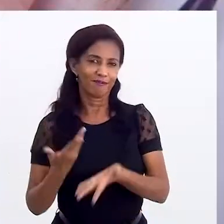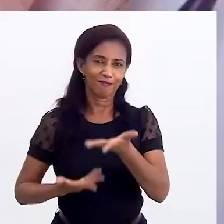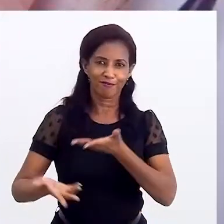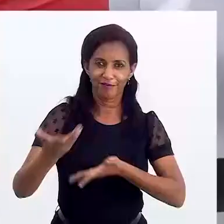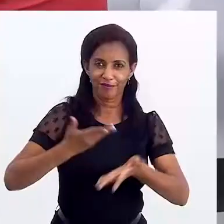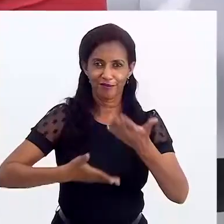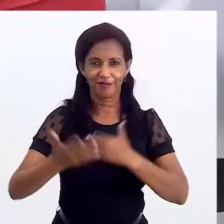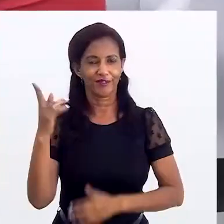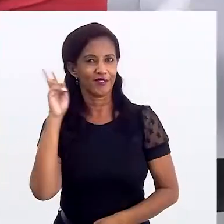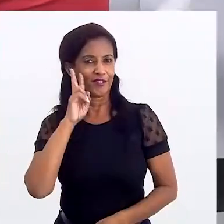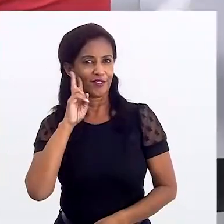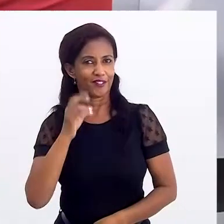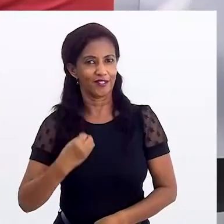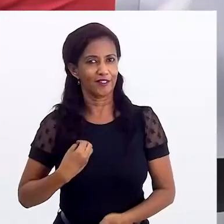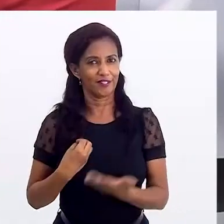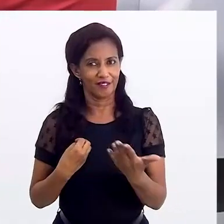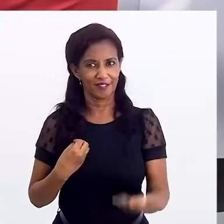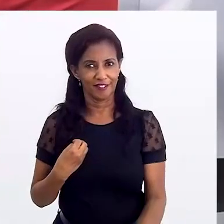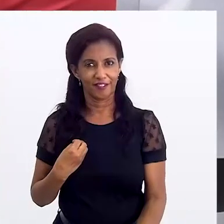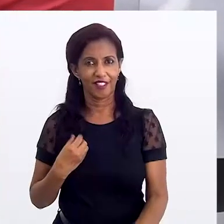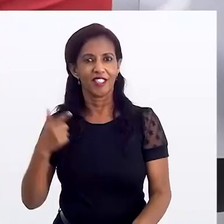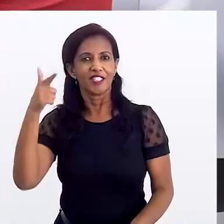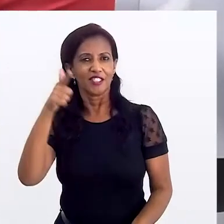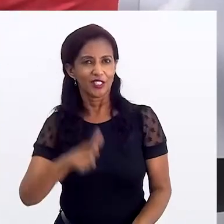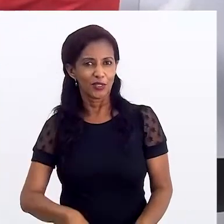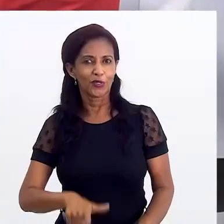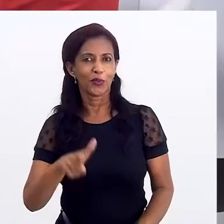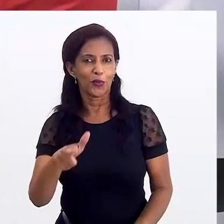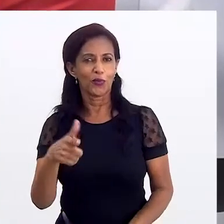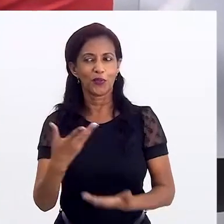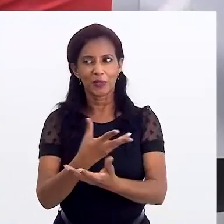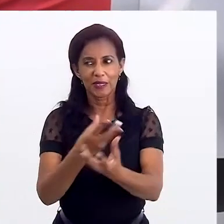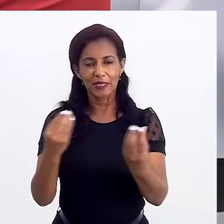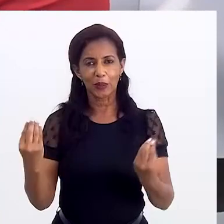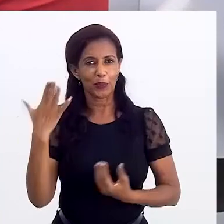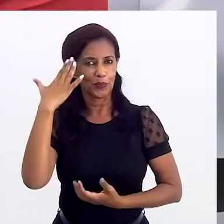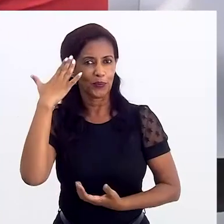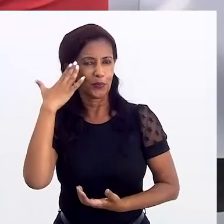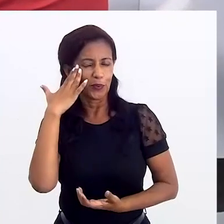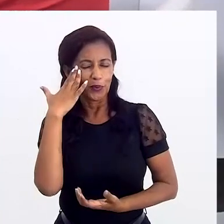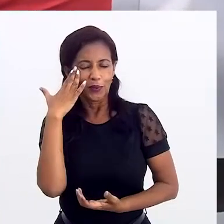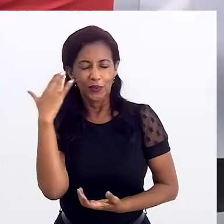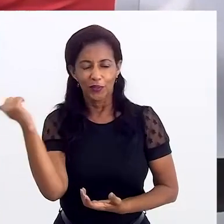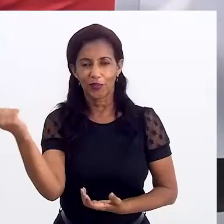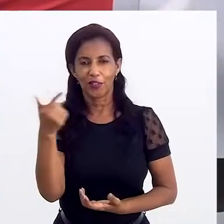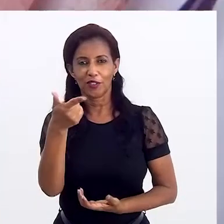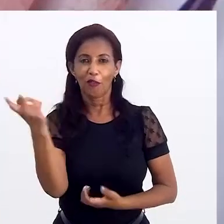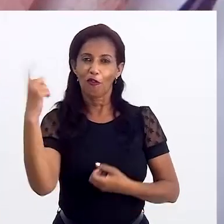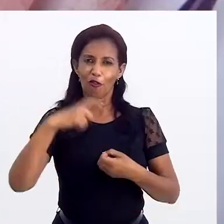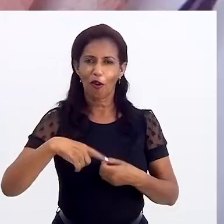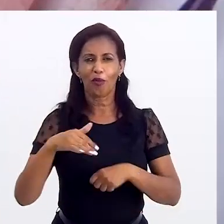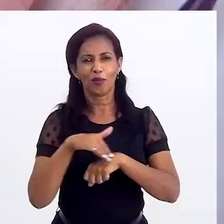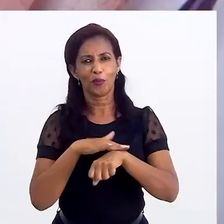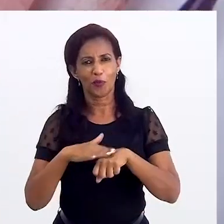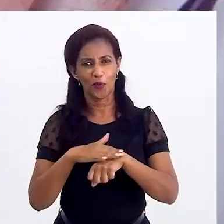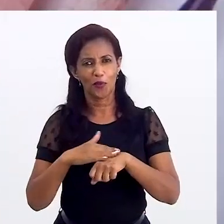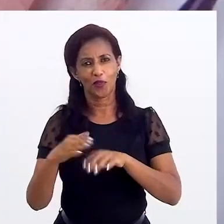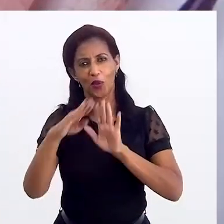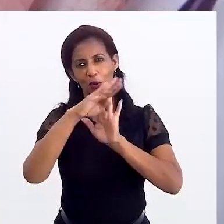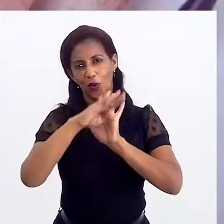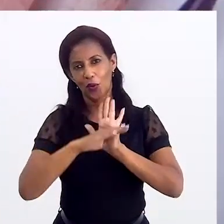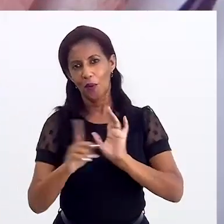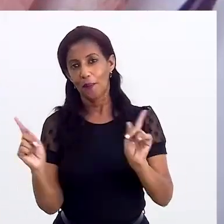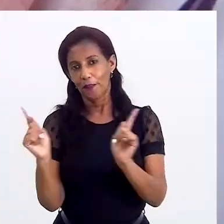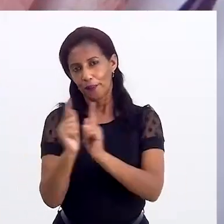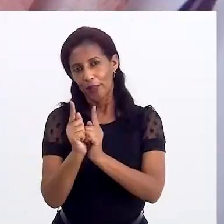terem compartilhado a história de vocês aqui. Digo mais uma vez que sou muito fã. Voltem outras vezes para a gente conversar, porque o